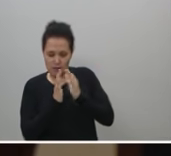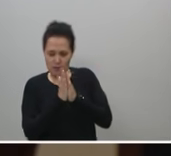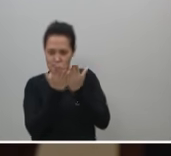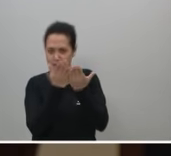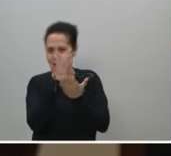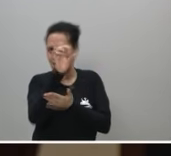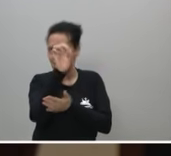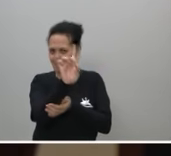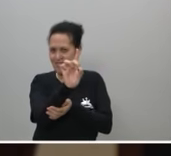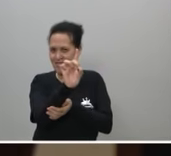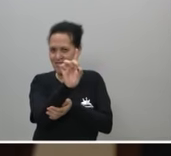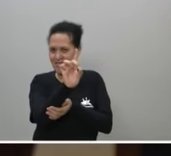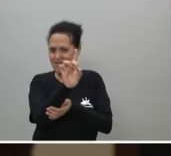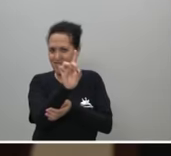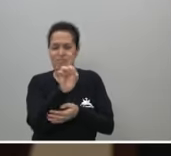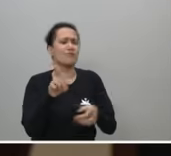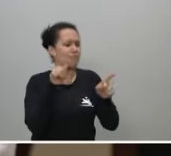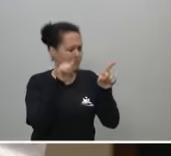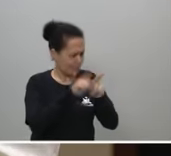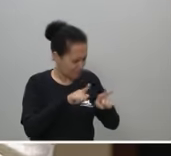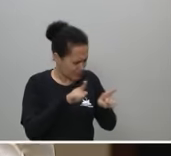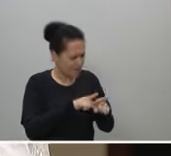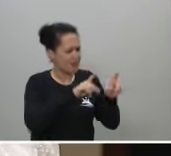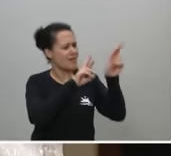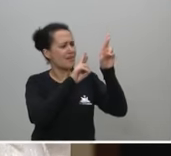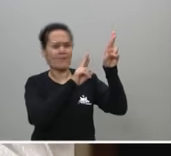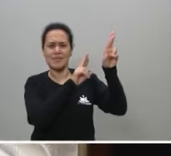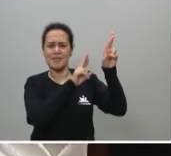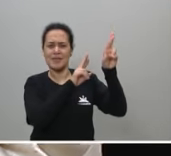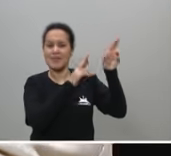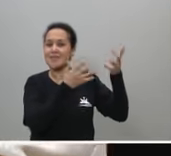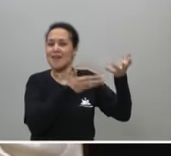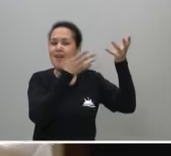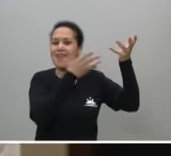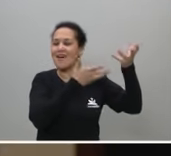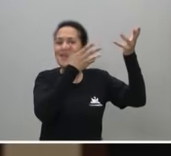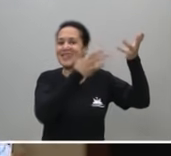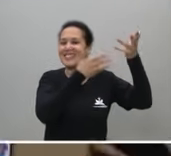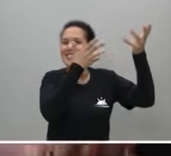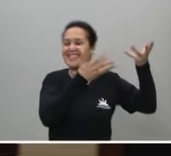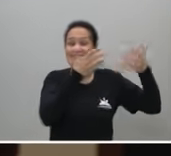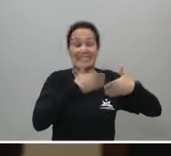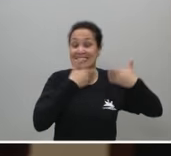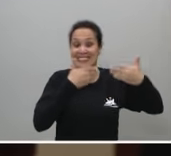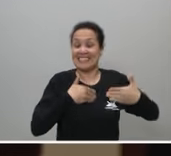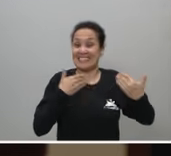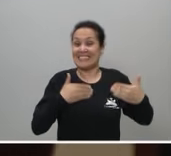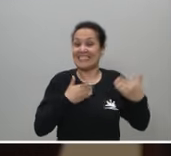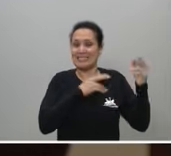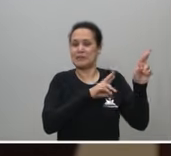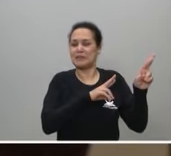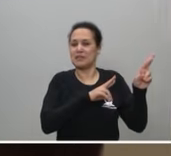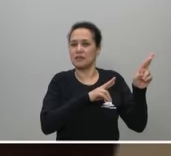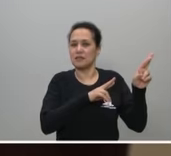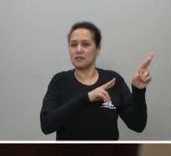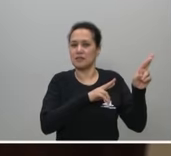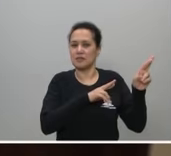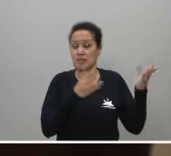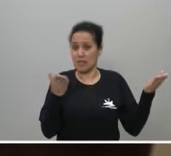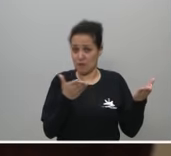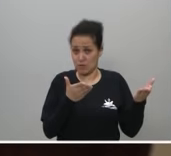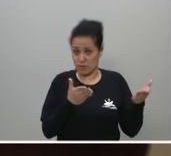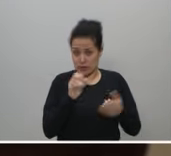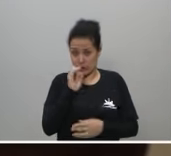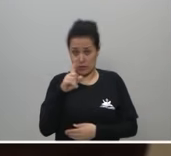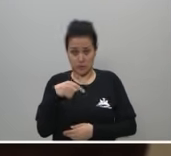a efusão do Espírito Santo estimula a esperança. Então, se nós vemos um